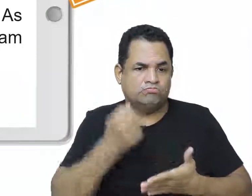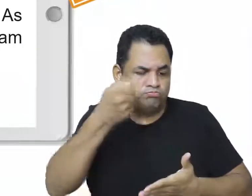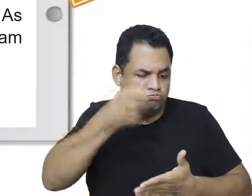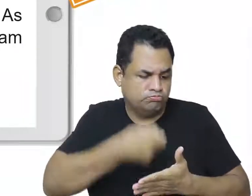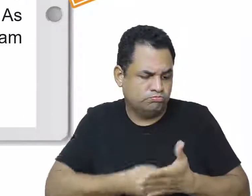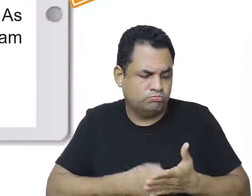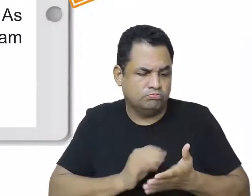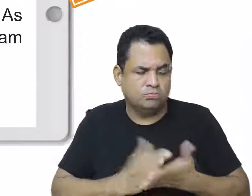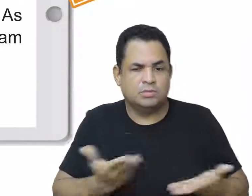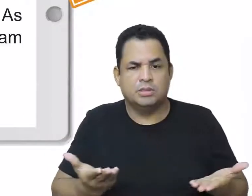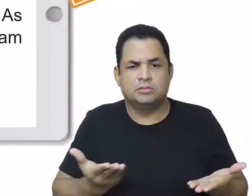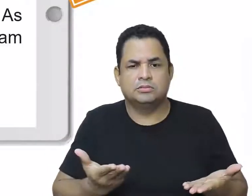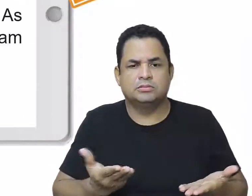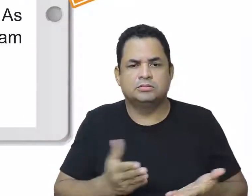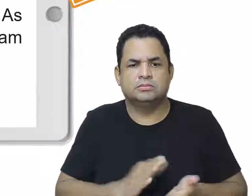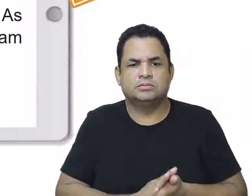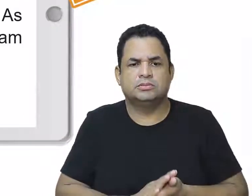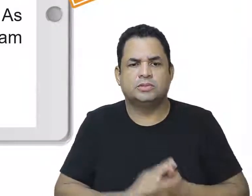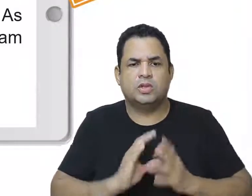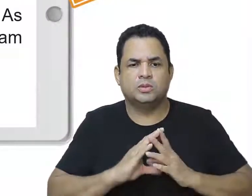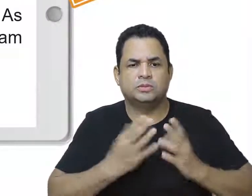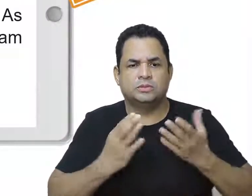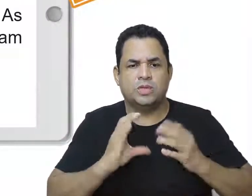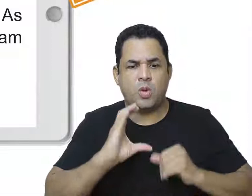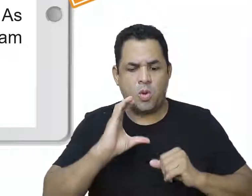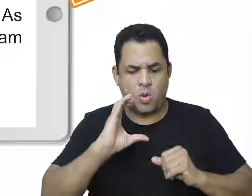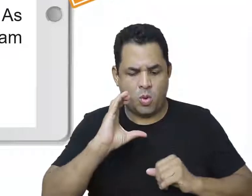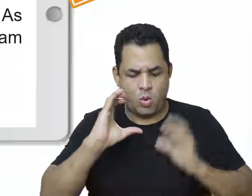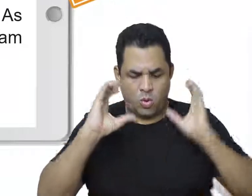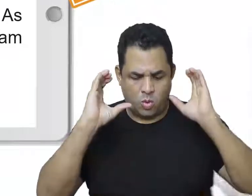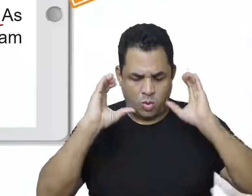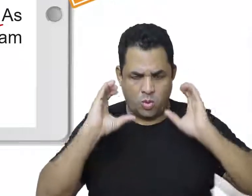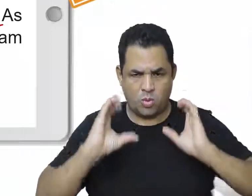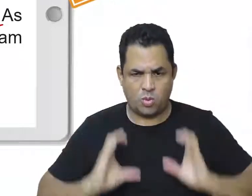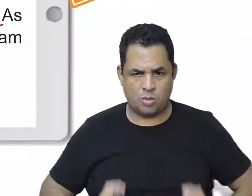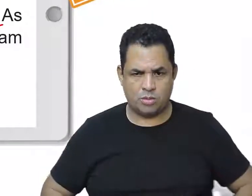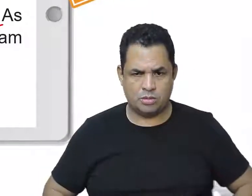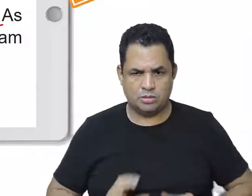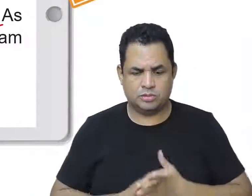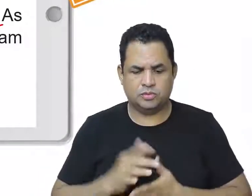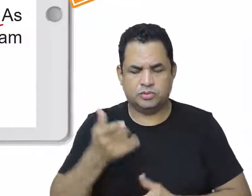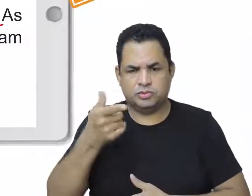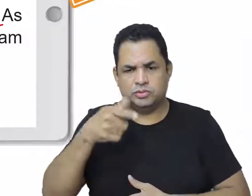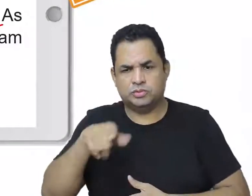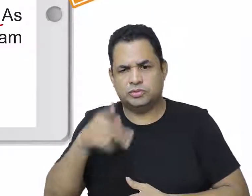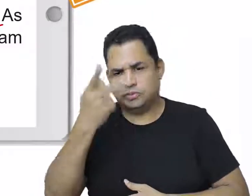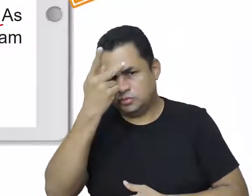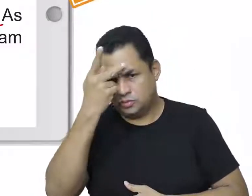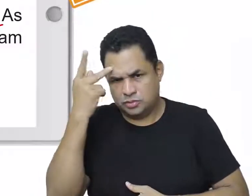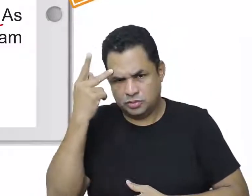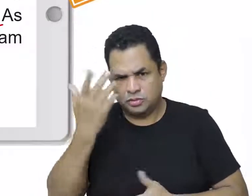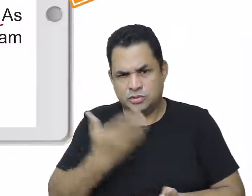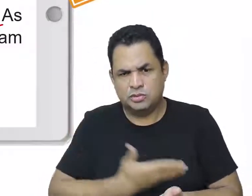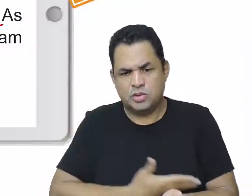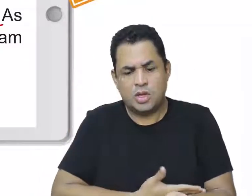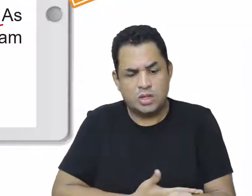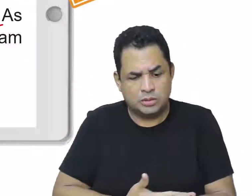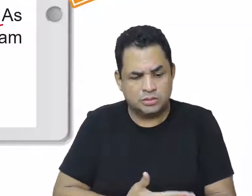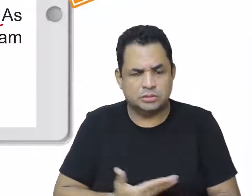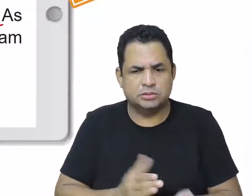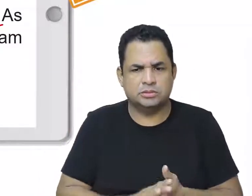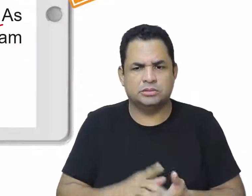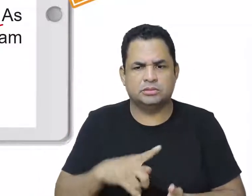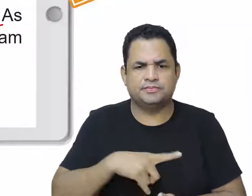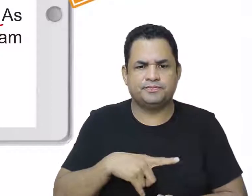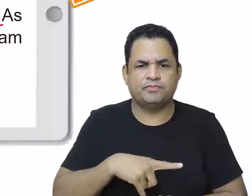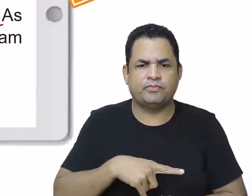determinar o comportamento dos outros, né? As pessoas, elas vão ter